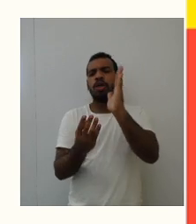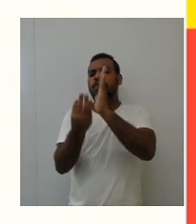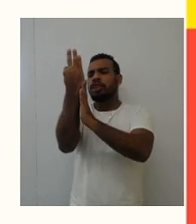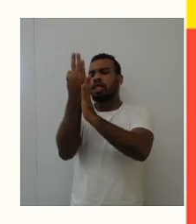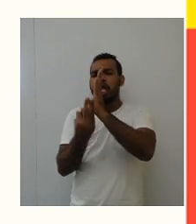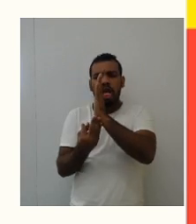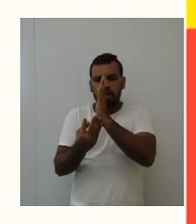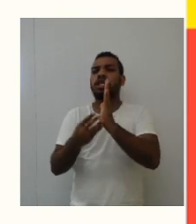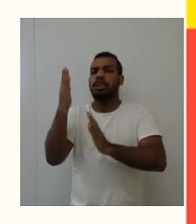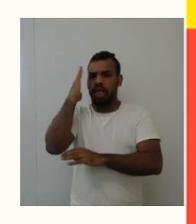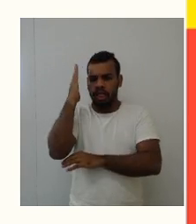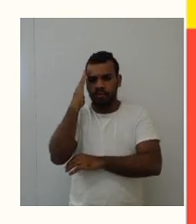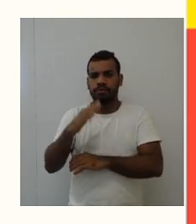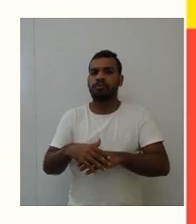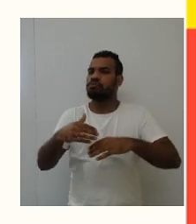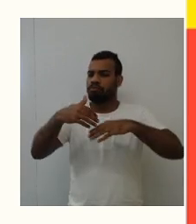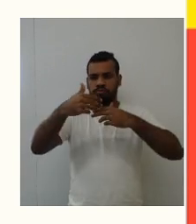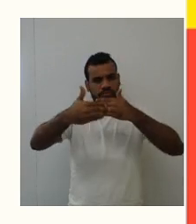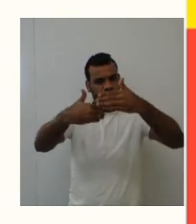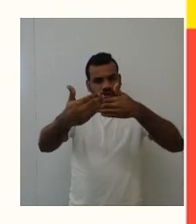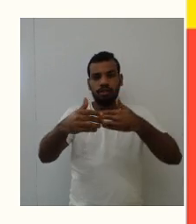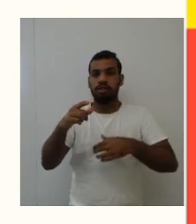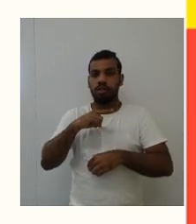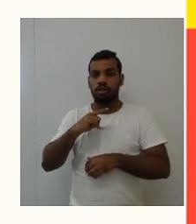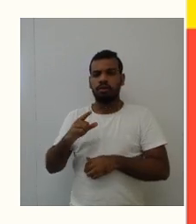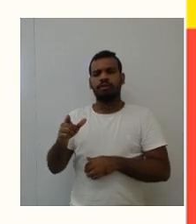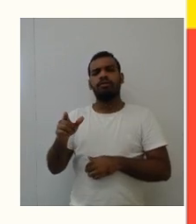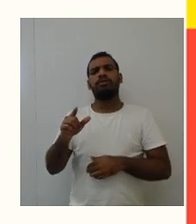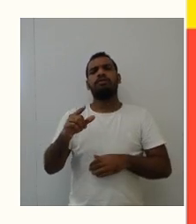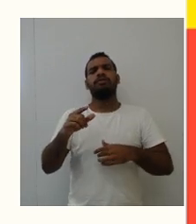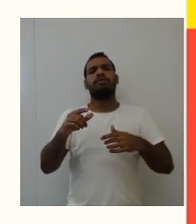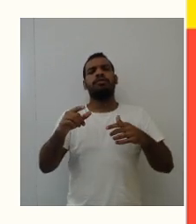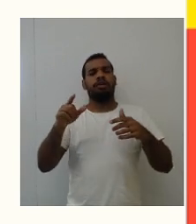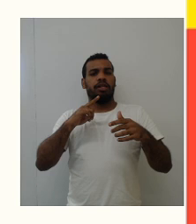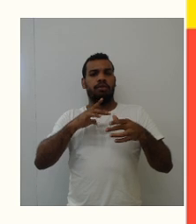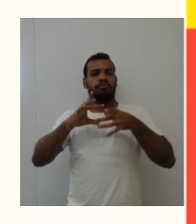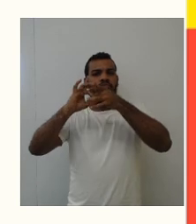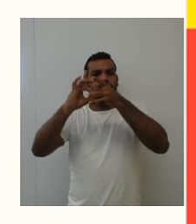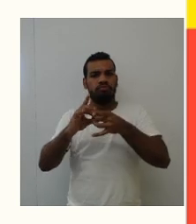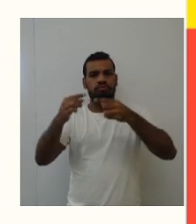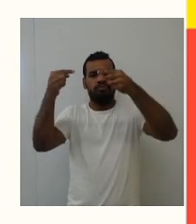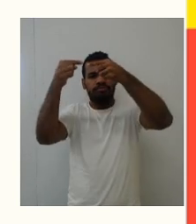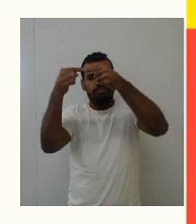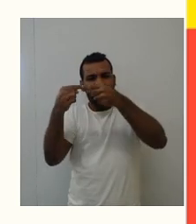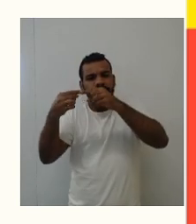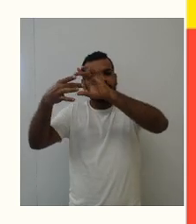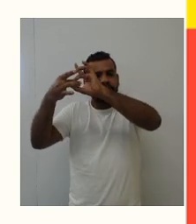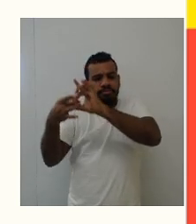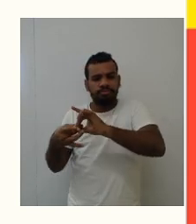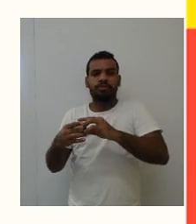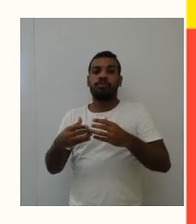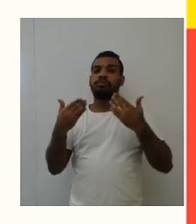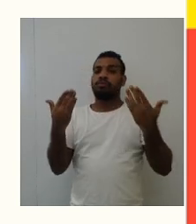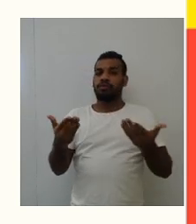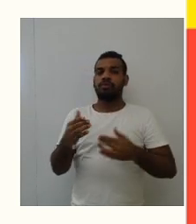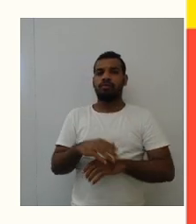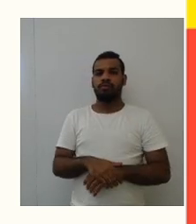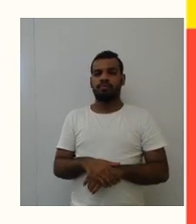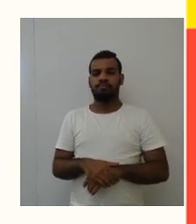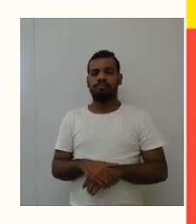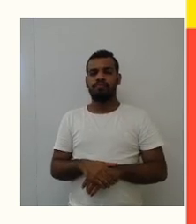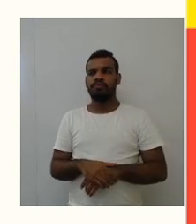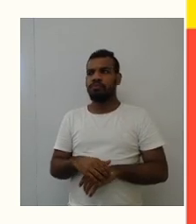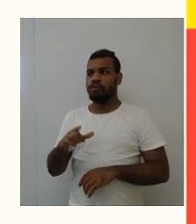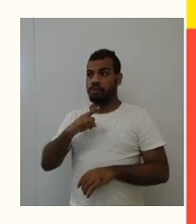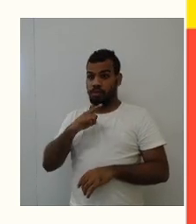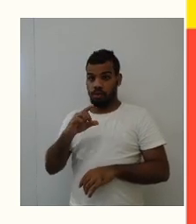por aí vai, tornando-os encadeados, ou seja, unidos, ligados. Bom, e compreensíveis,